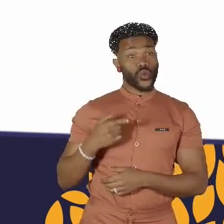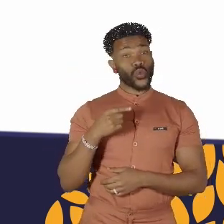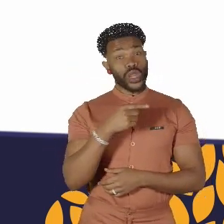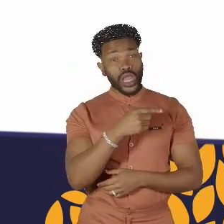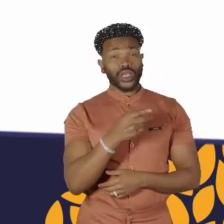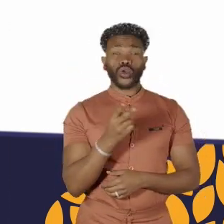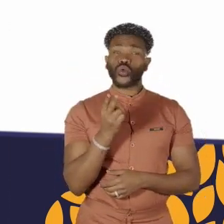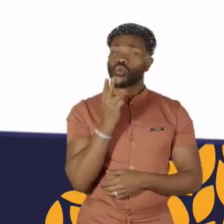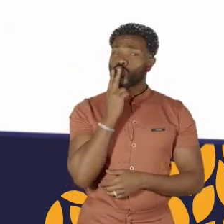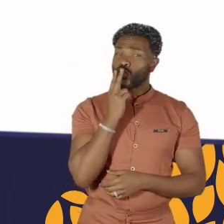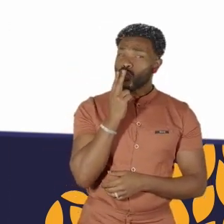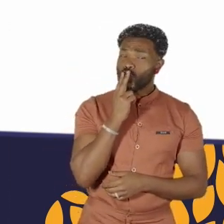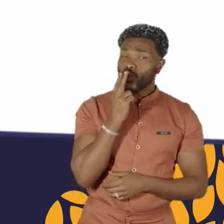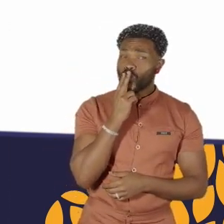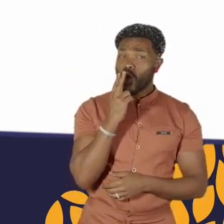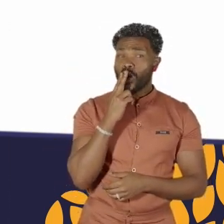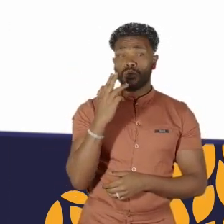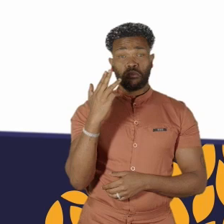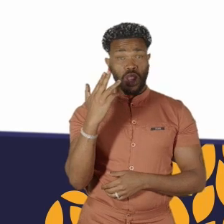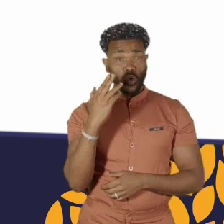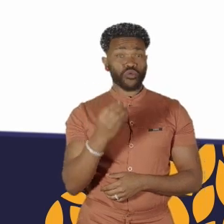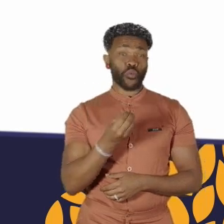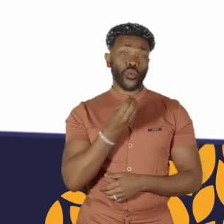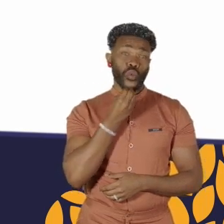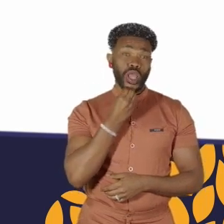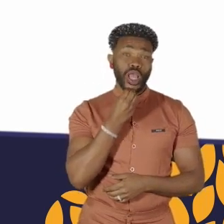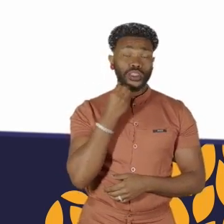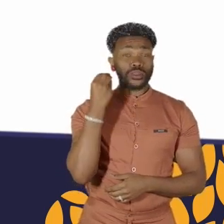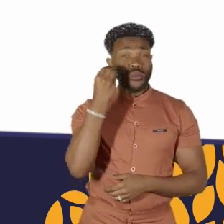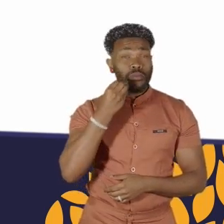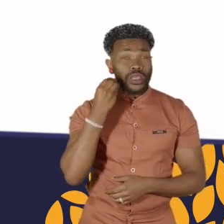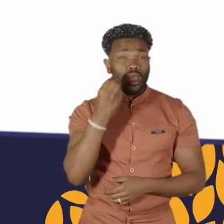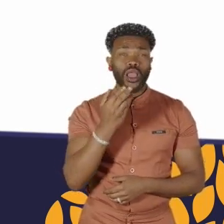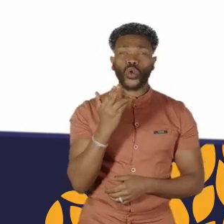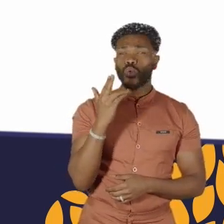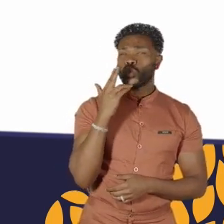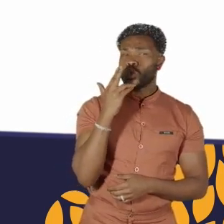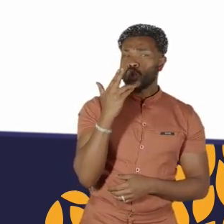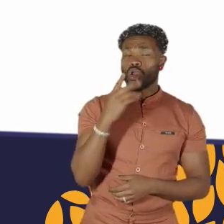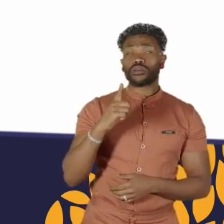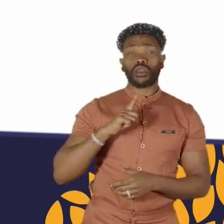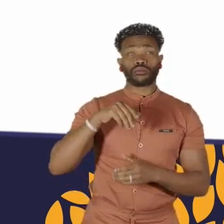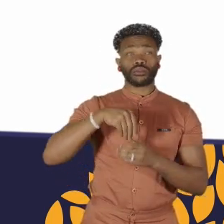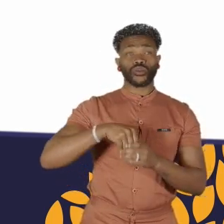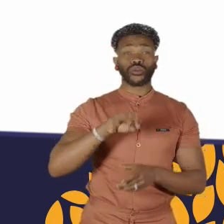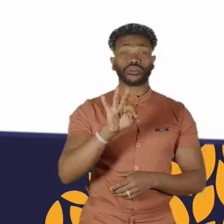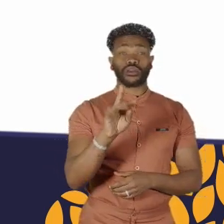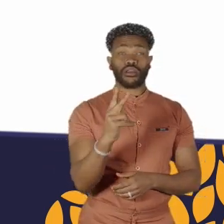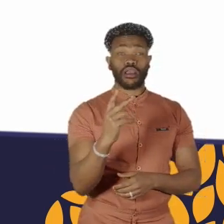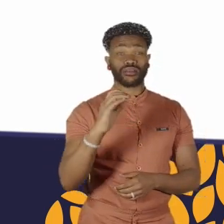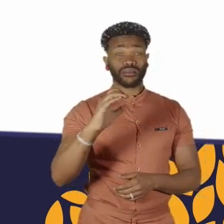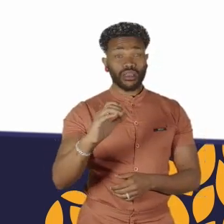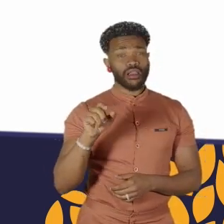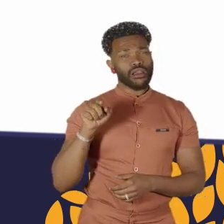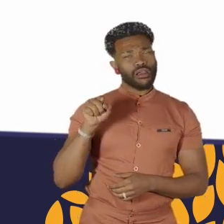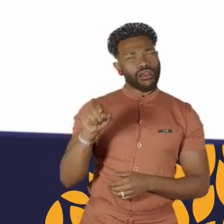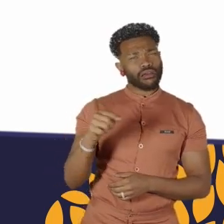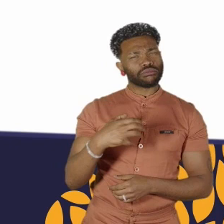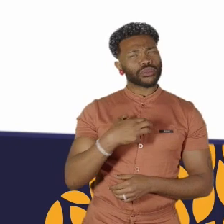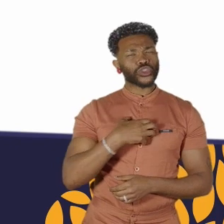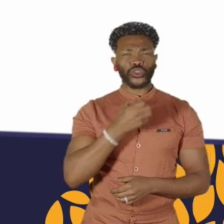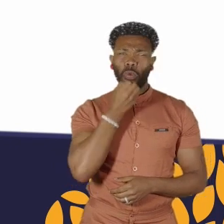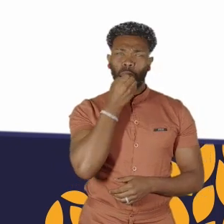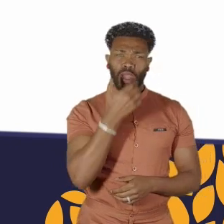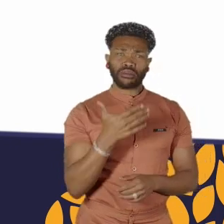provou um cigarro de cannabis, teve a oportunidade de provar o cigarro de cannabis rico em THC, e o Gabriel referiu que se sentiu